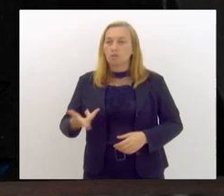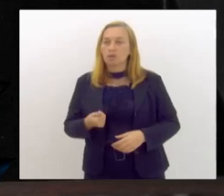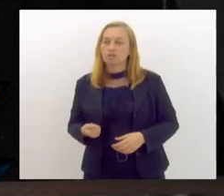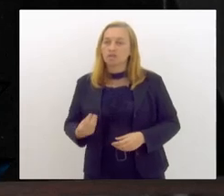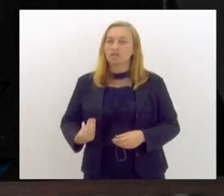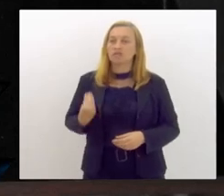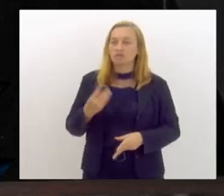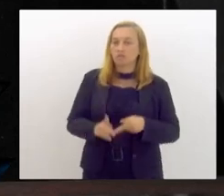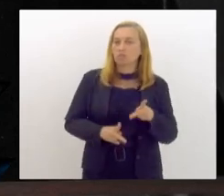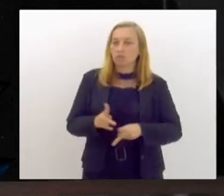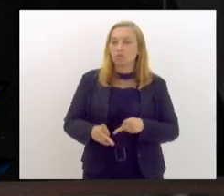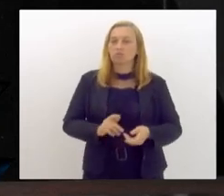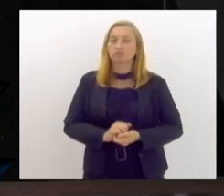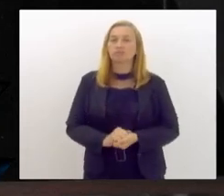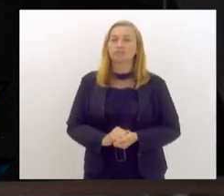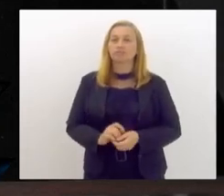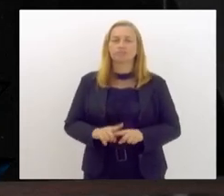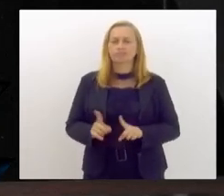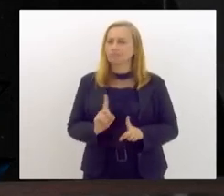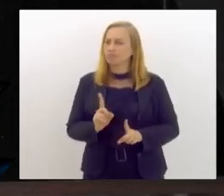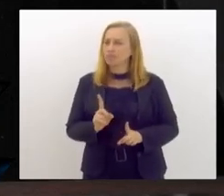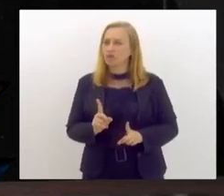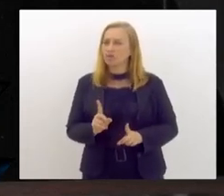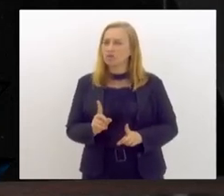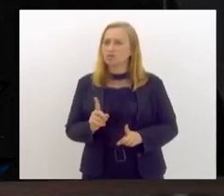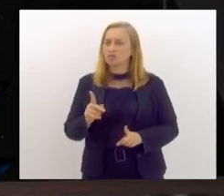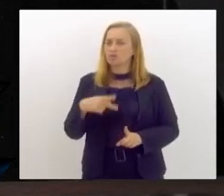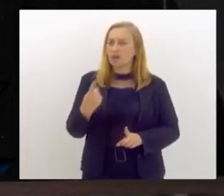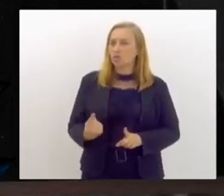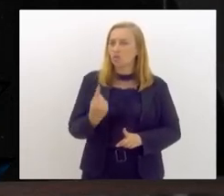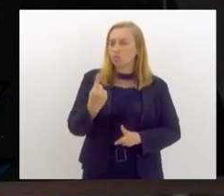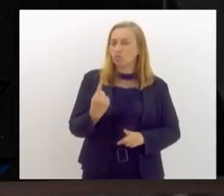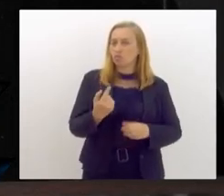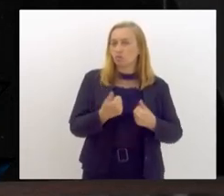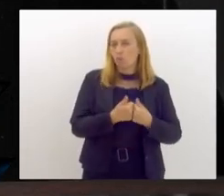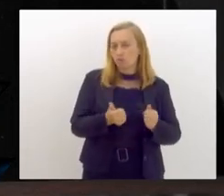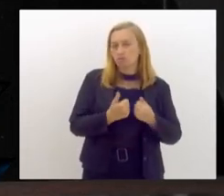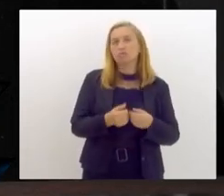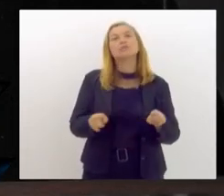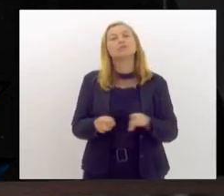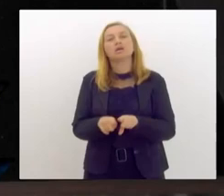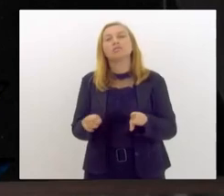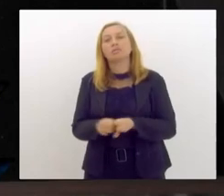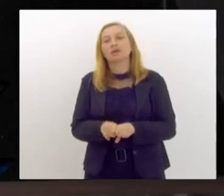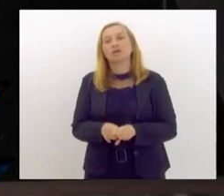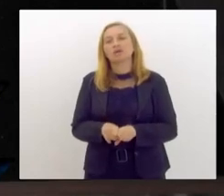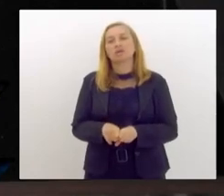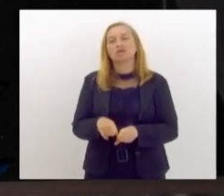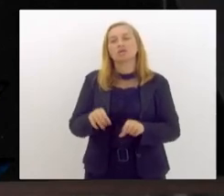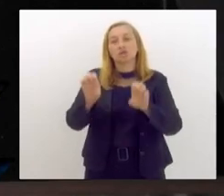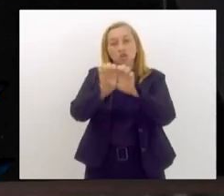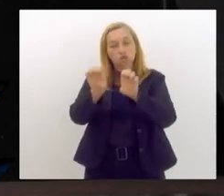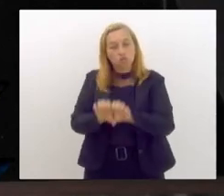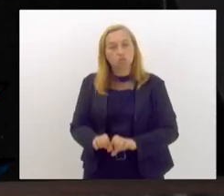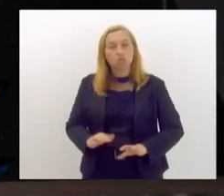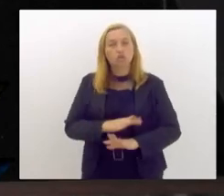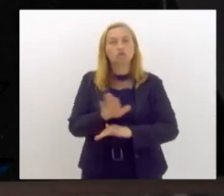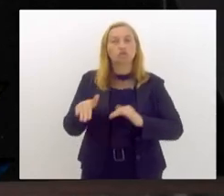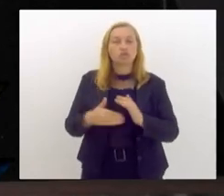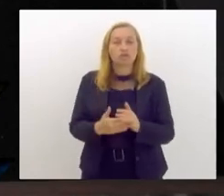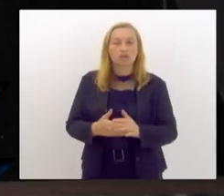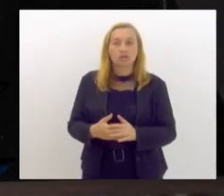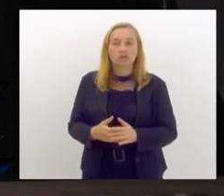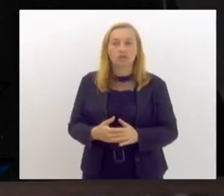vida à população. Mas não basta apenas mexer com ônibus, é necessário também mexer com a estrutura como um todo. É preciso